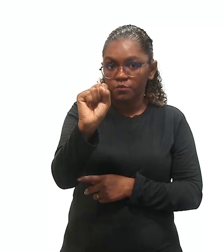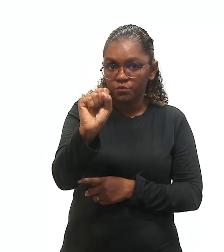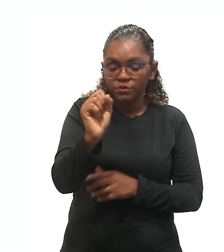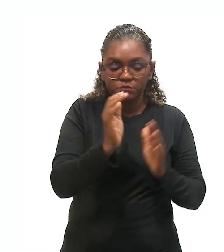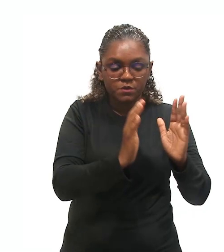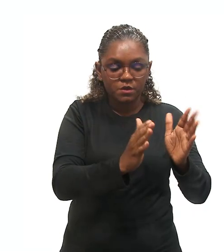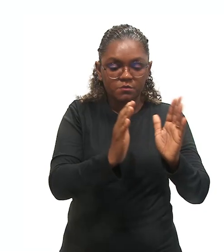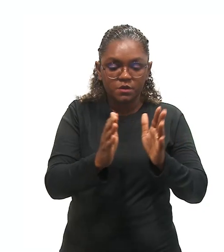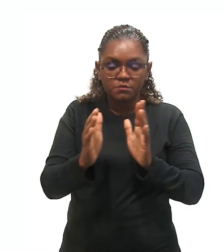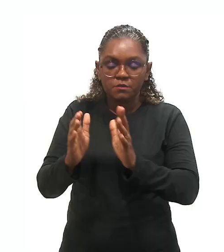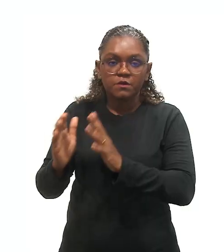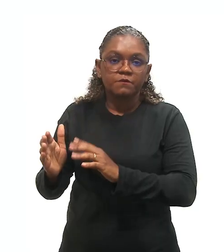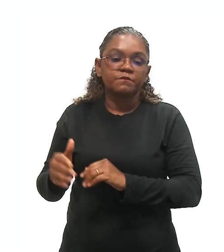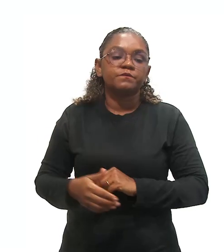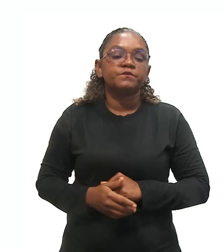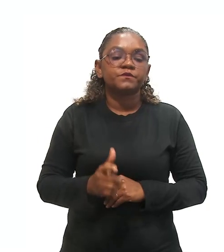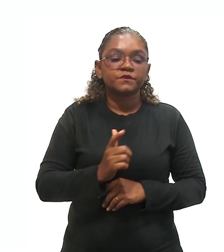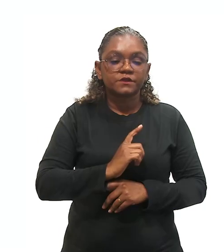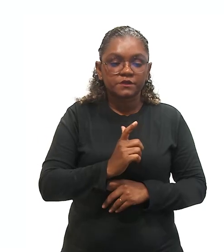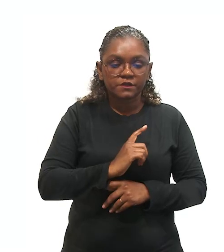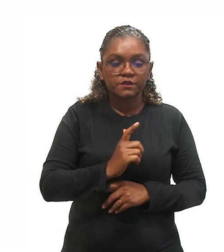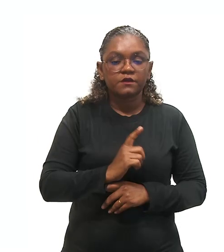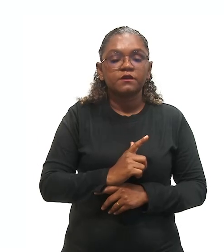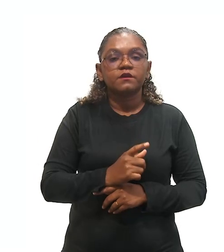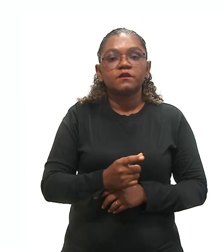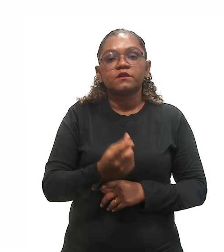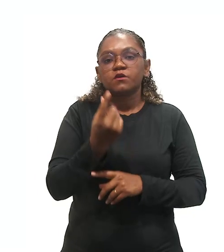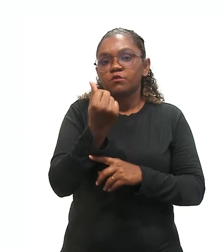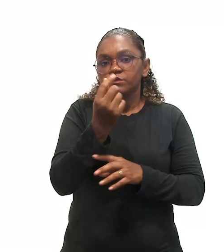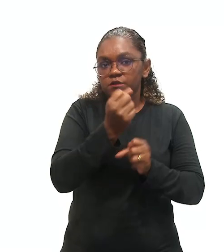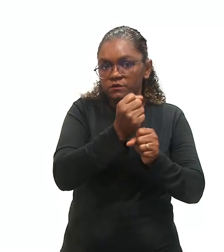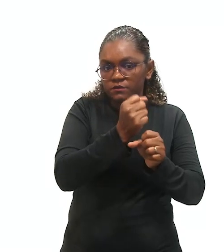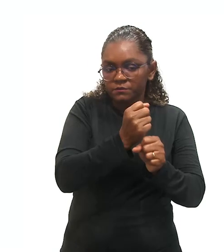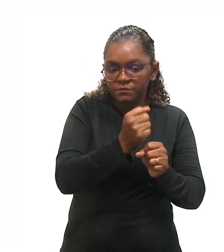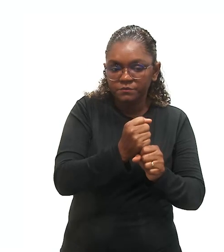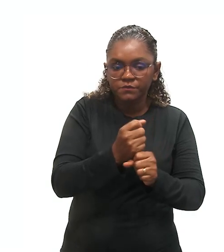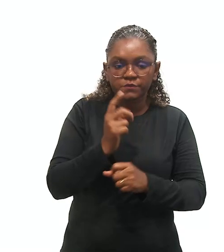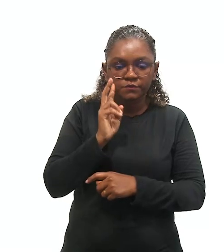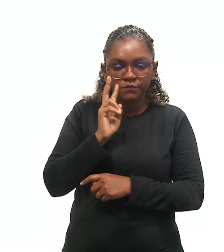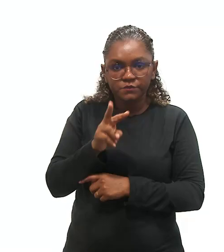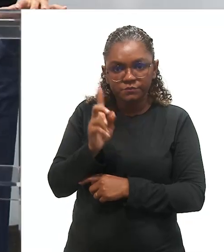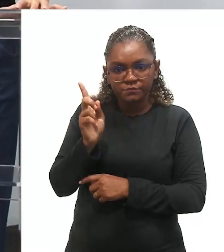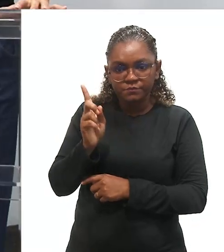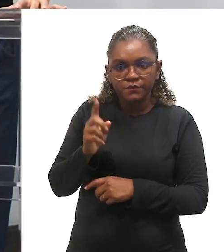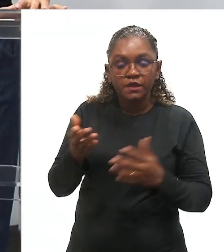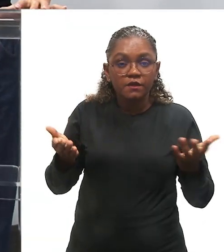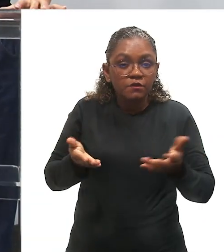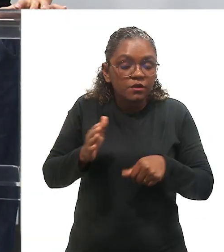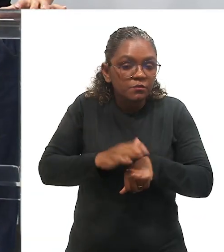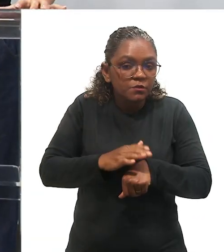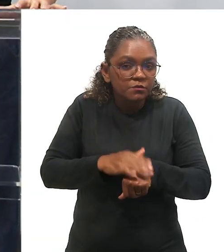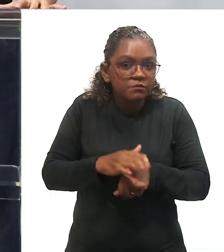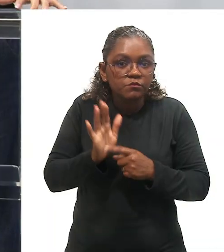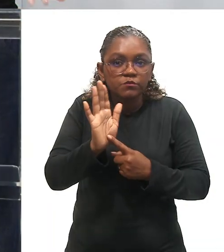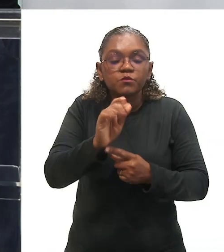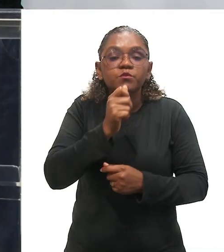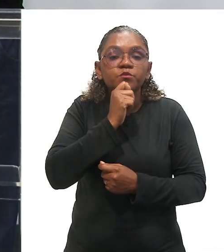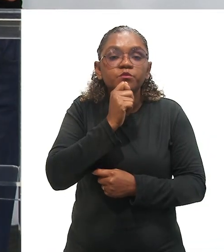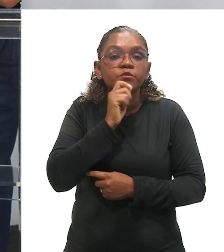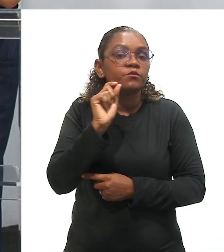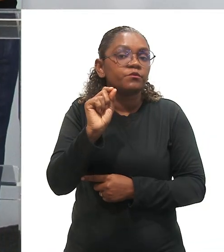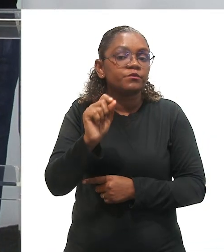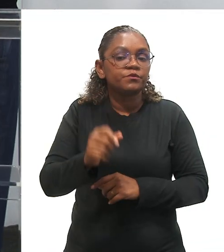segundo a natureza das informações que evidenciam. No primeiro momento, eu não demonstrei para